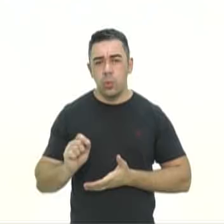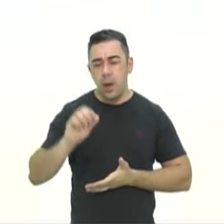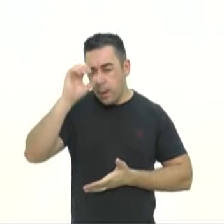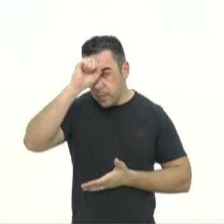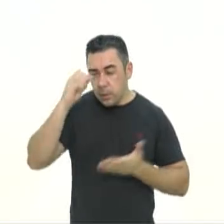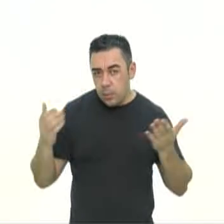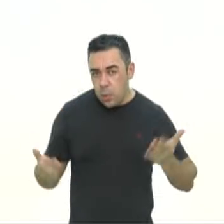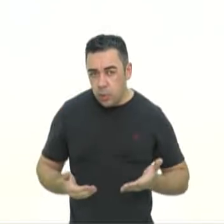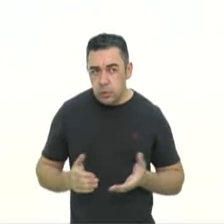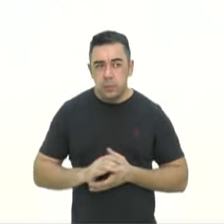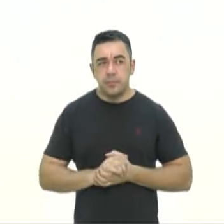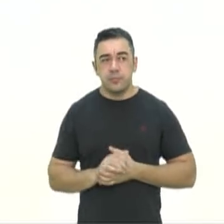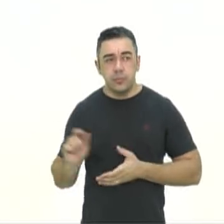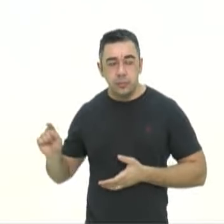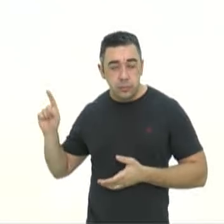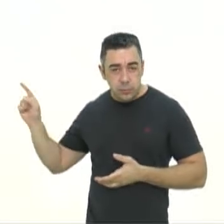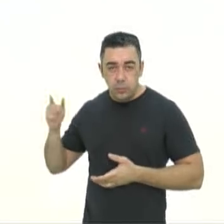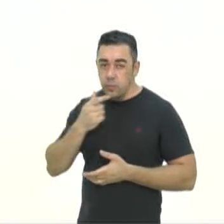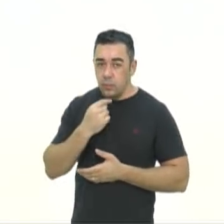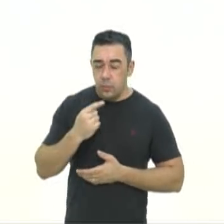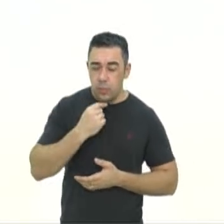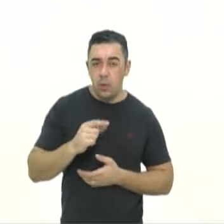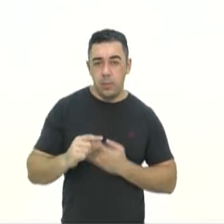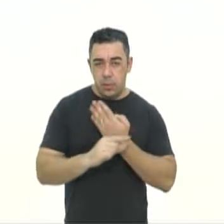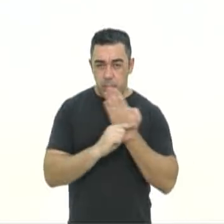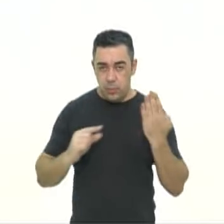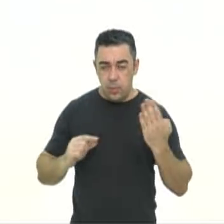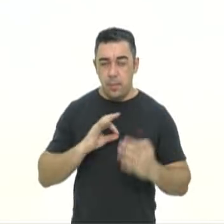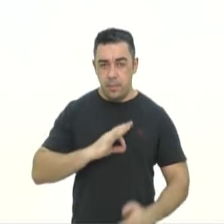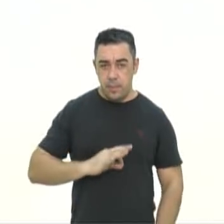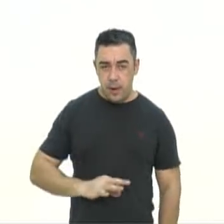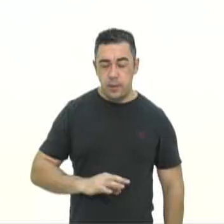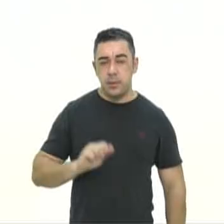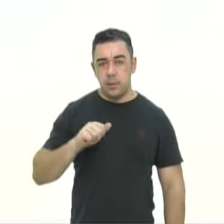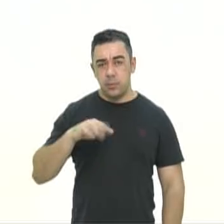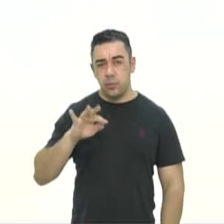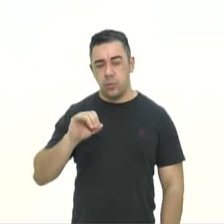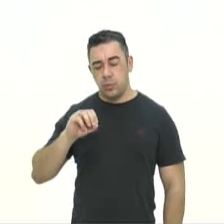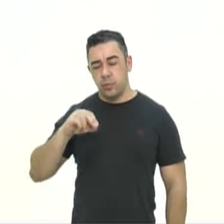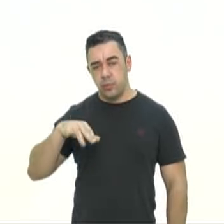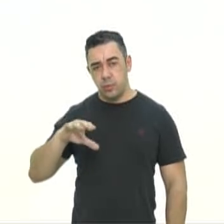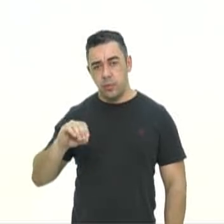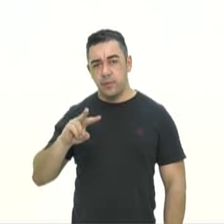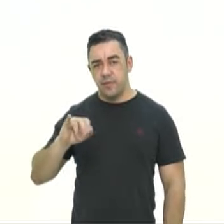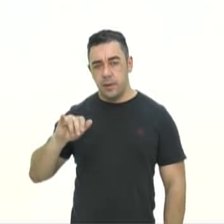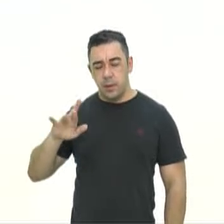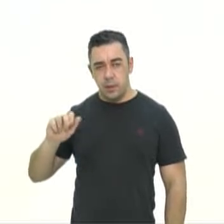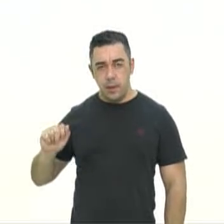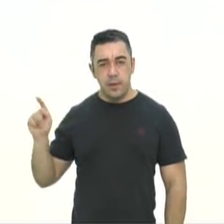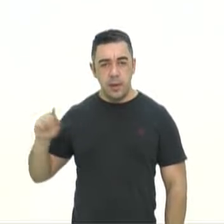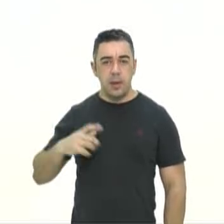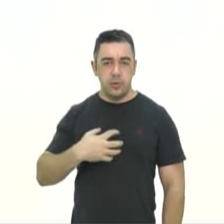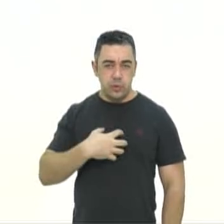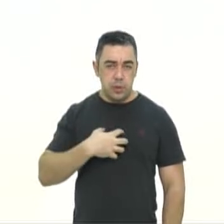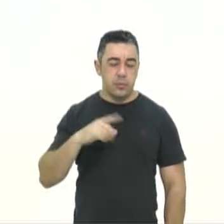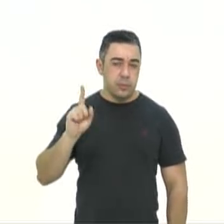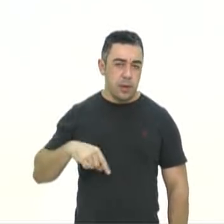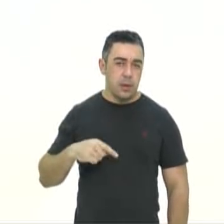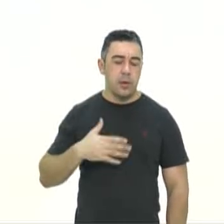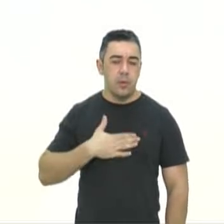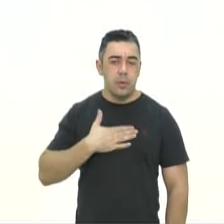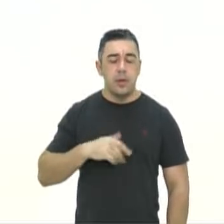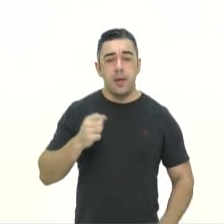nós vimos hoje? Que padre Antônio Vieira foi um importante orador sacro luso-brasileiro de estilo conceptista.